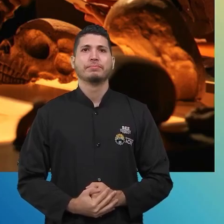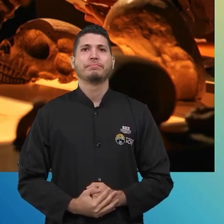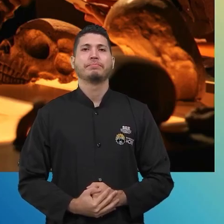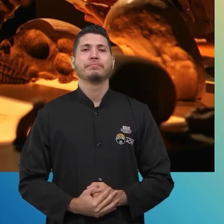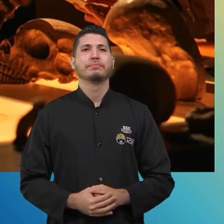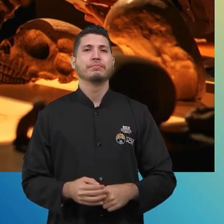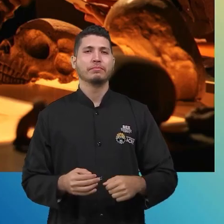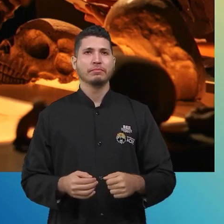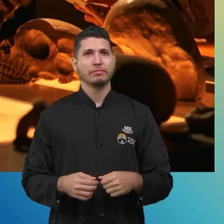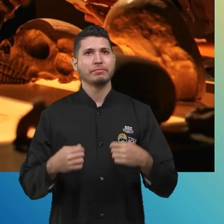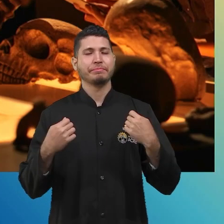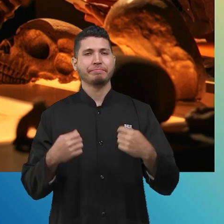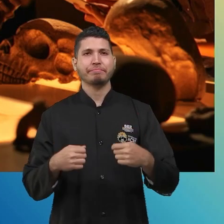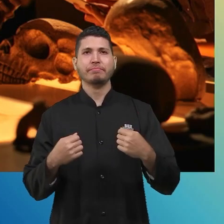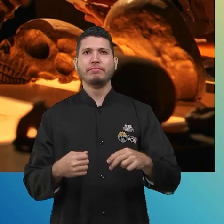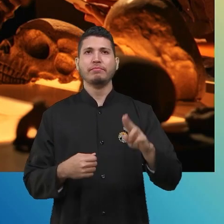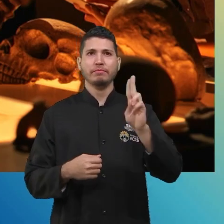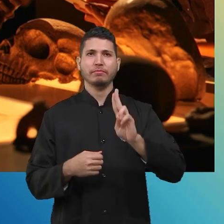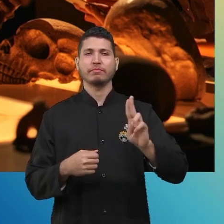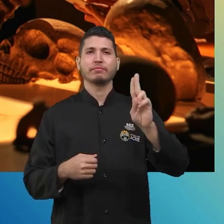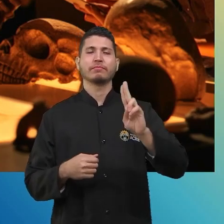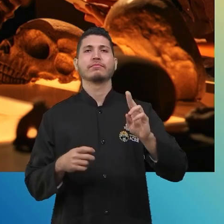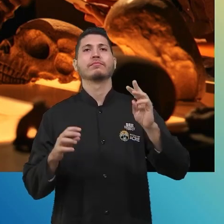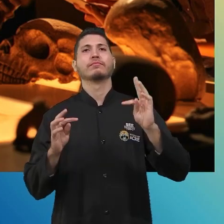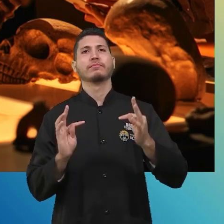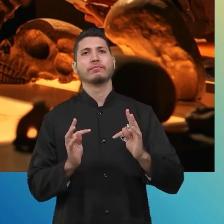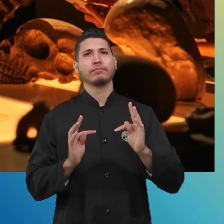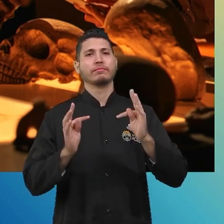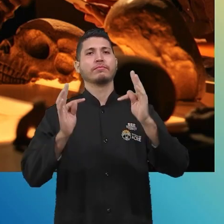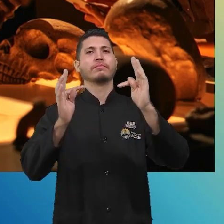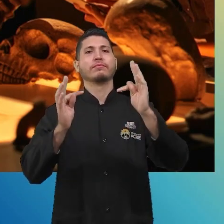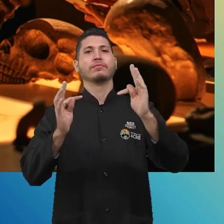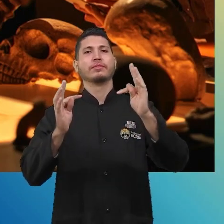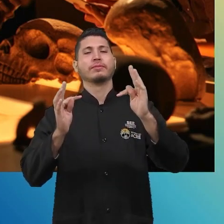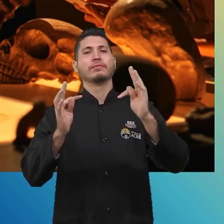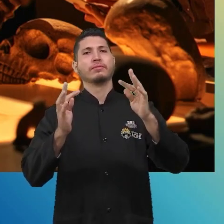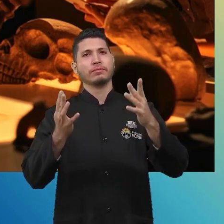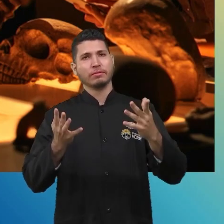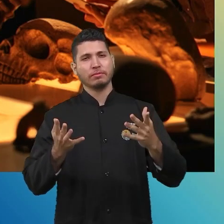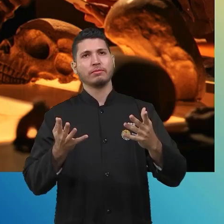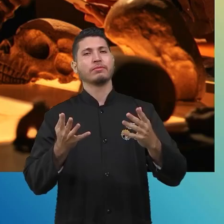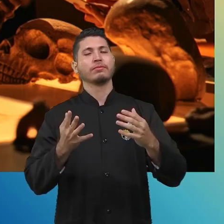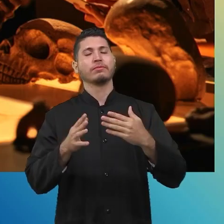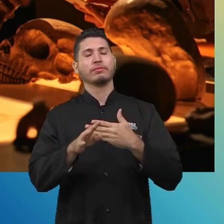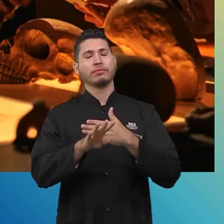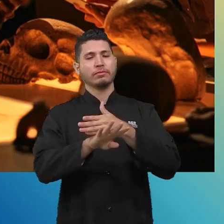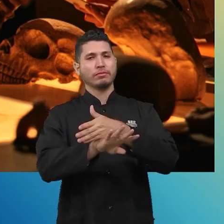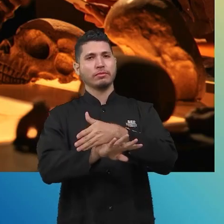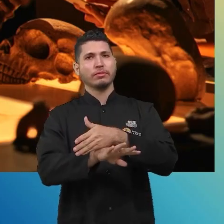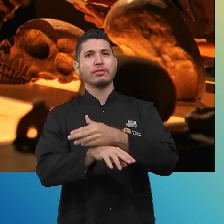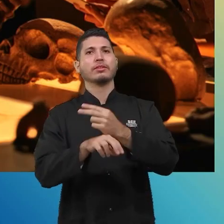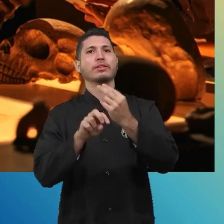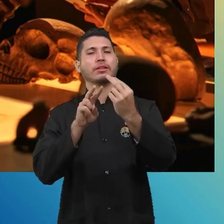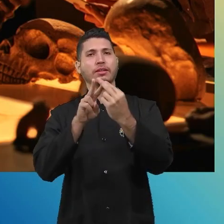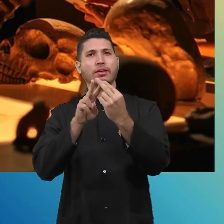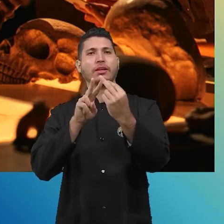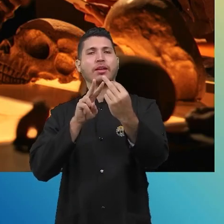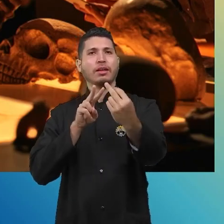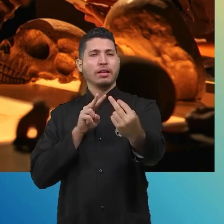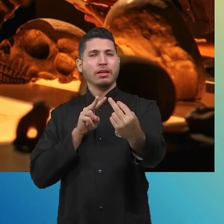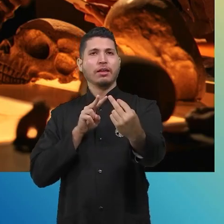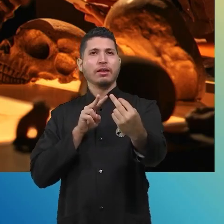da tecnologia. E aí, a partir daí, você também aprende. Então, a tecnologia é o